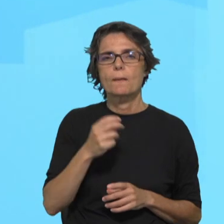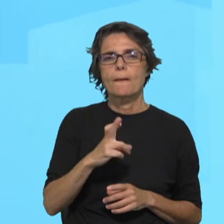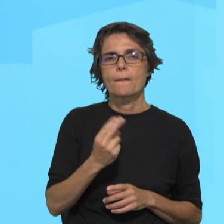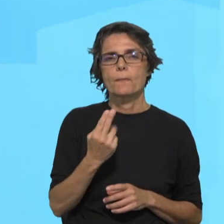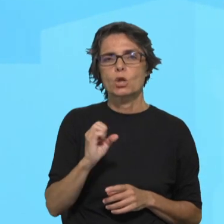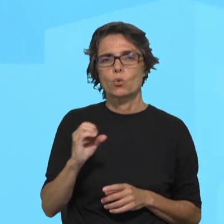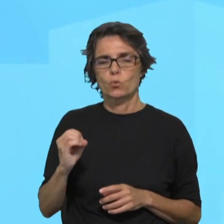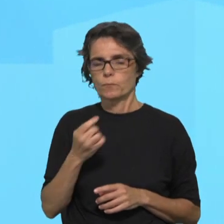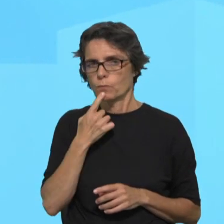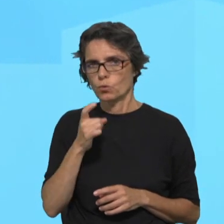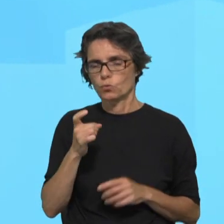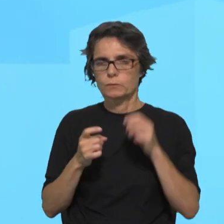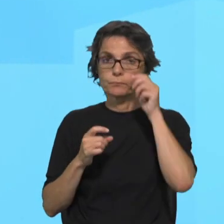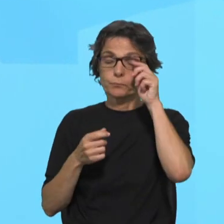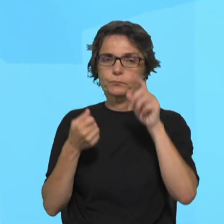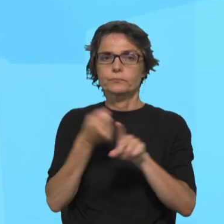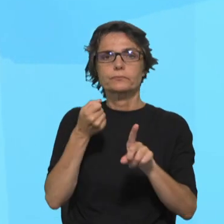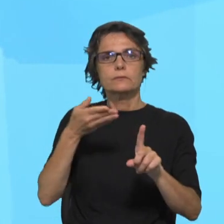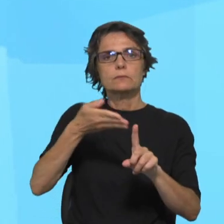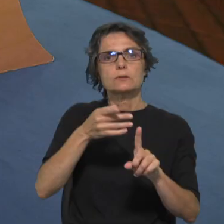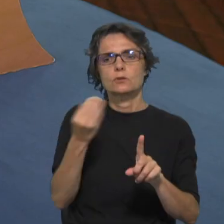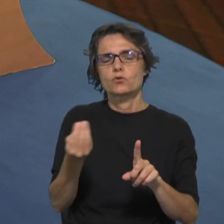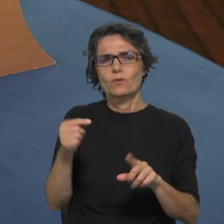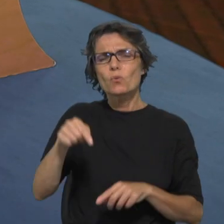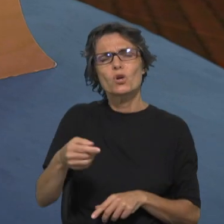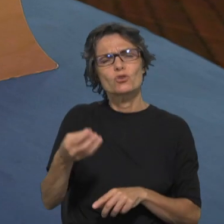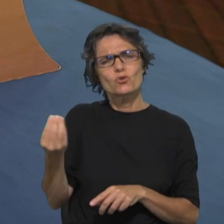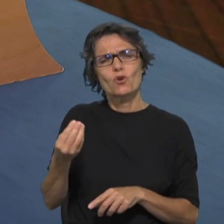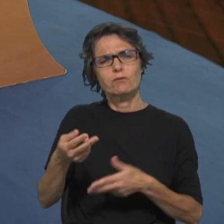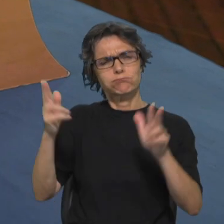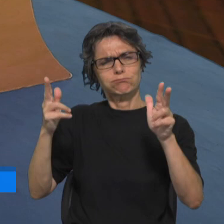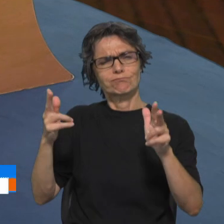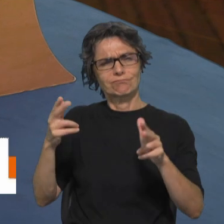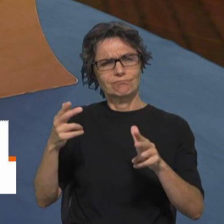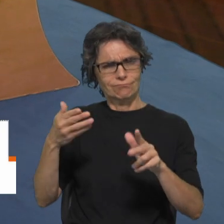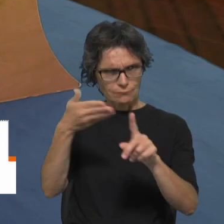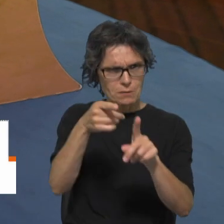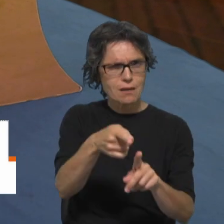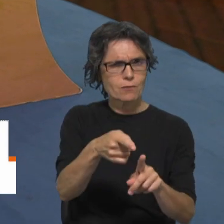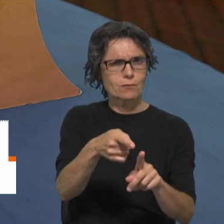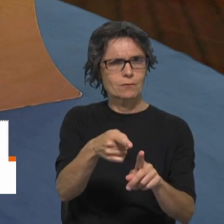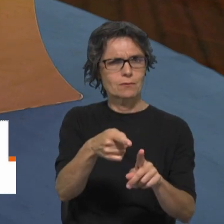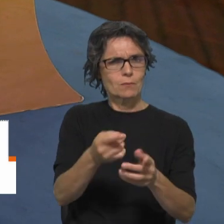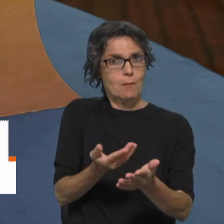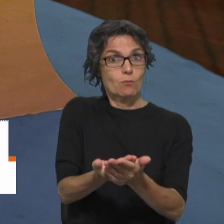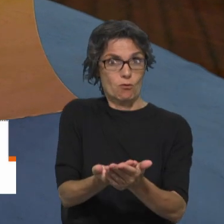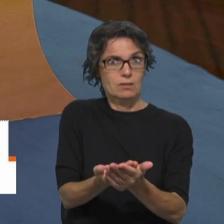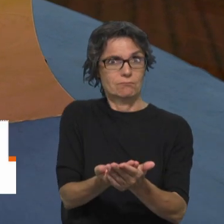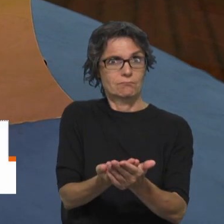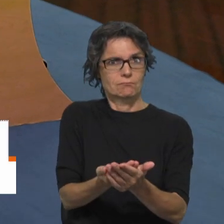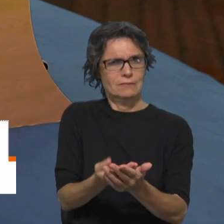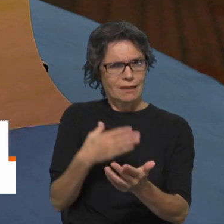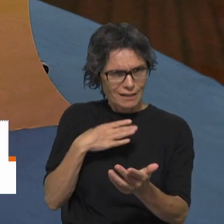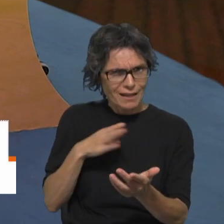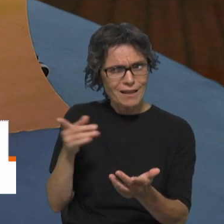este desafio missionário dos jovens, como é que olha a disponibilidade dos jovens de hoje para esta proposta, para darem testemunho